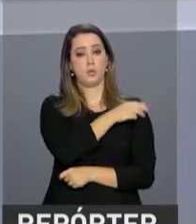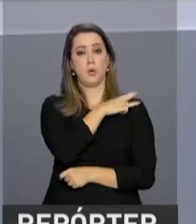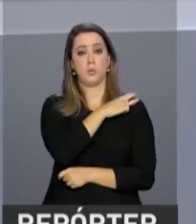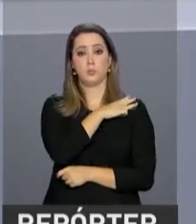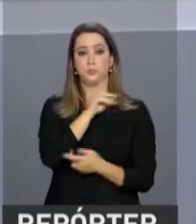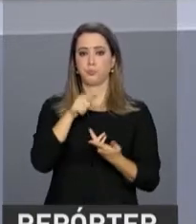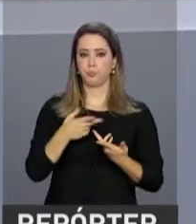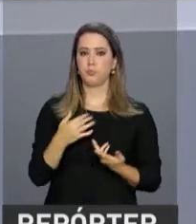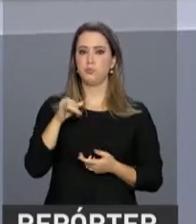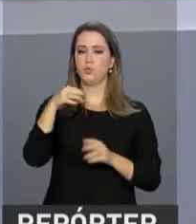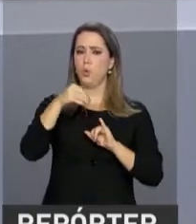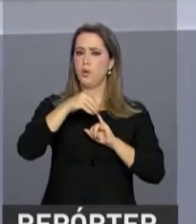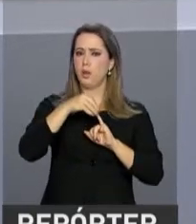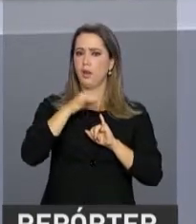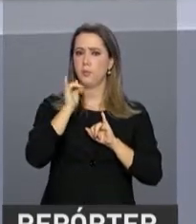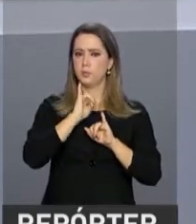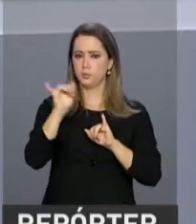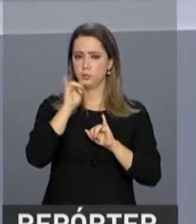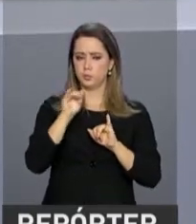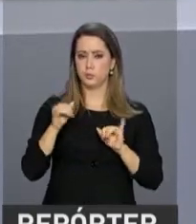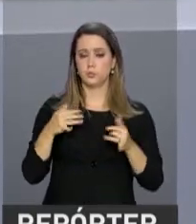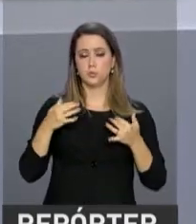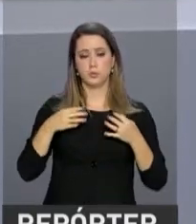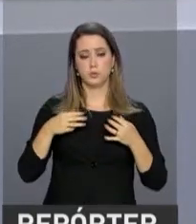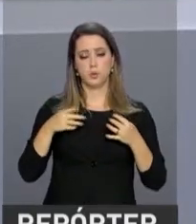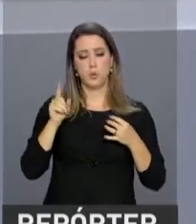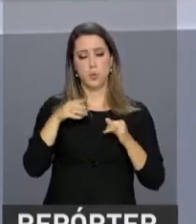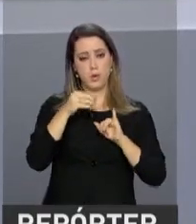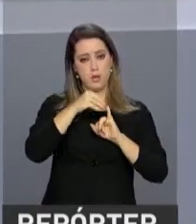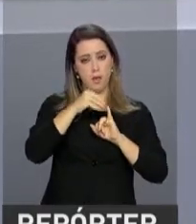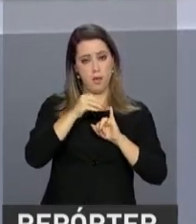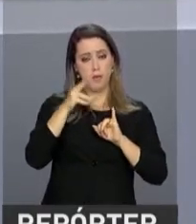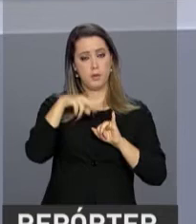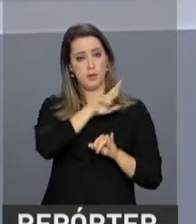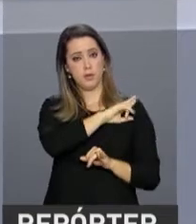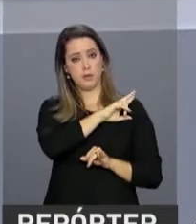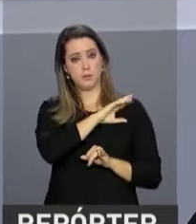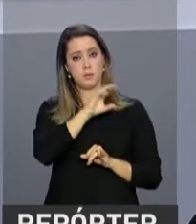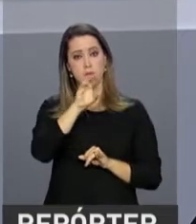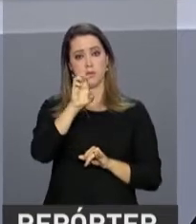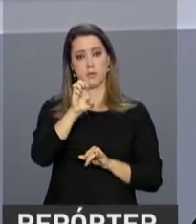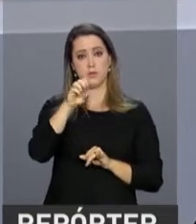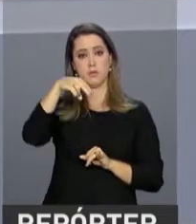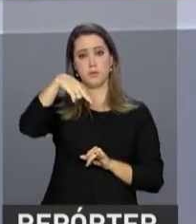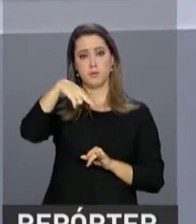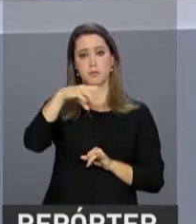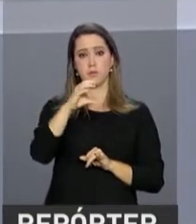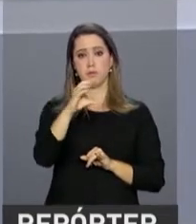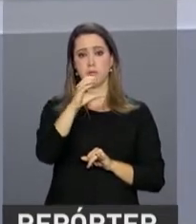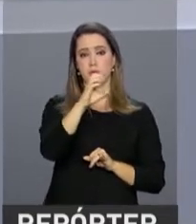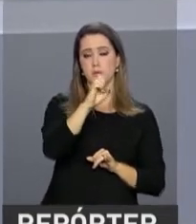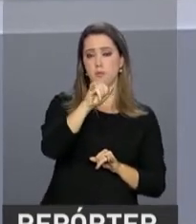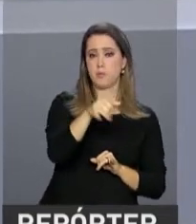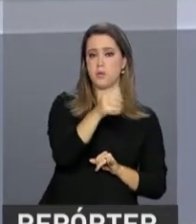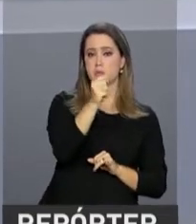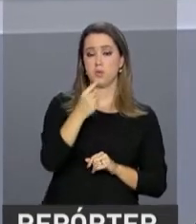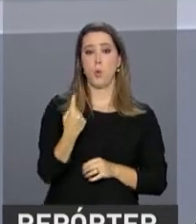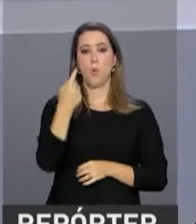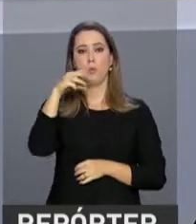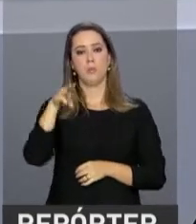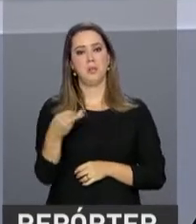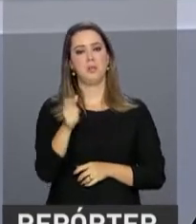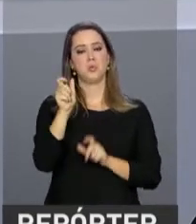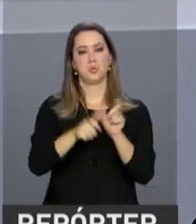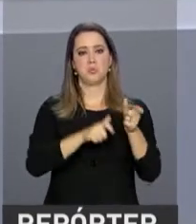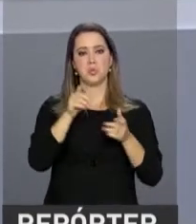segundo o inep órgão do ministério da educação responsável pelo enem seja mais de um milhão e duzentos mil candidatos fizeram